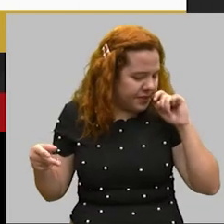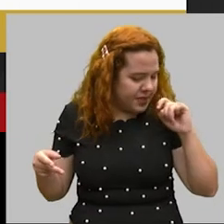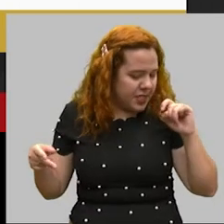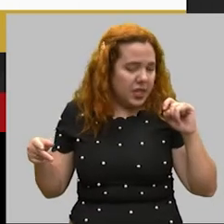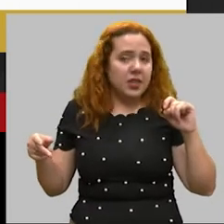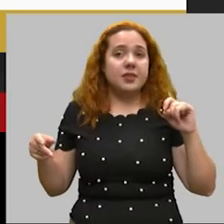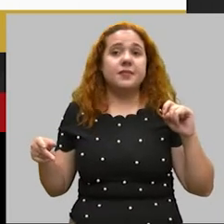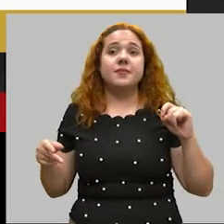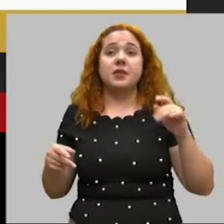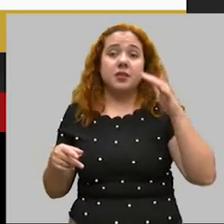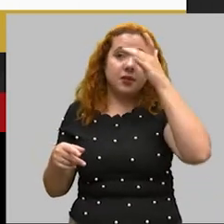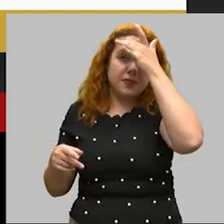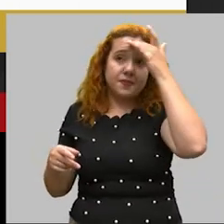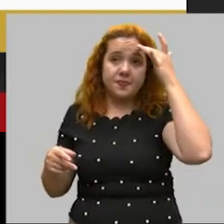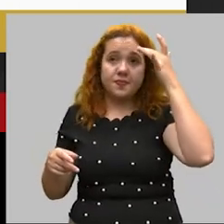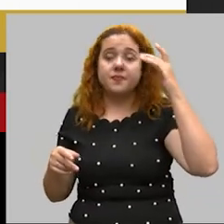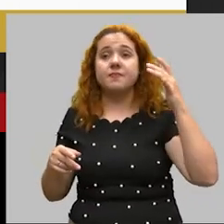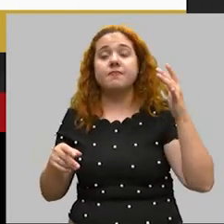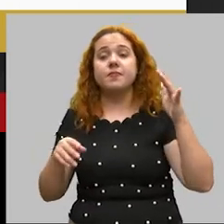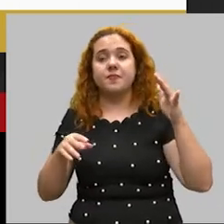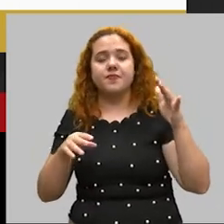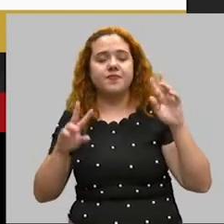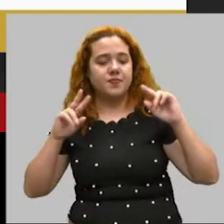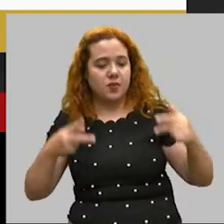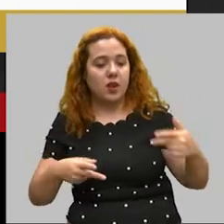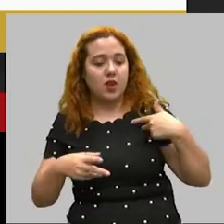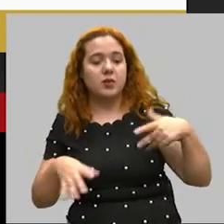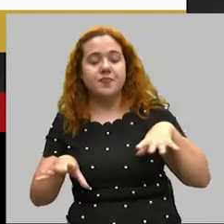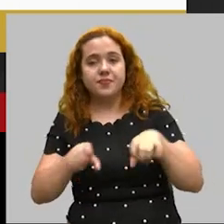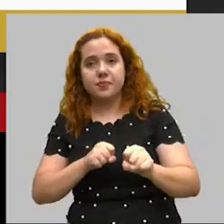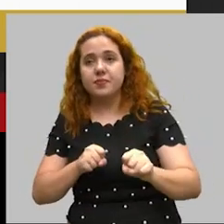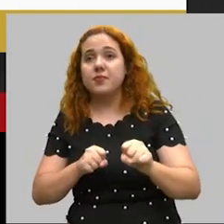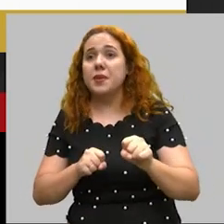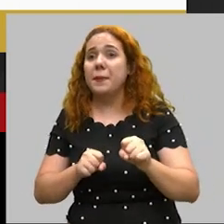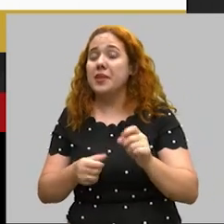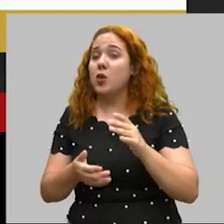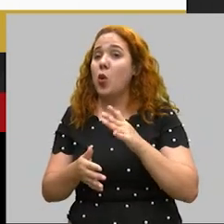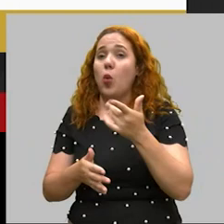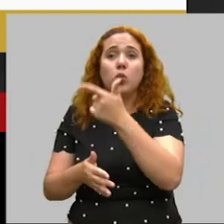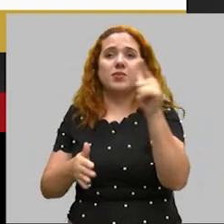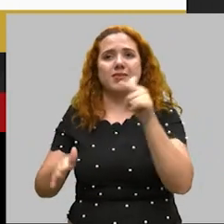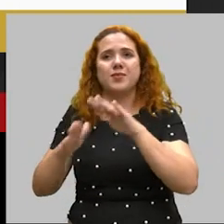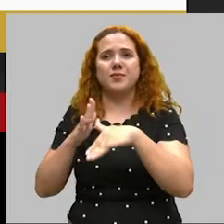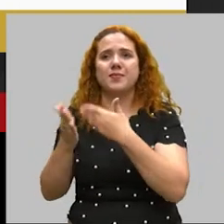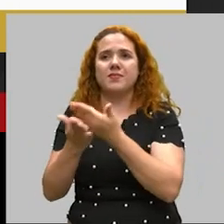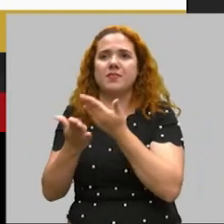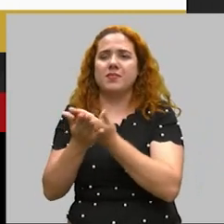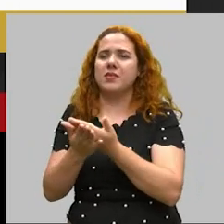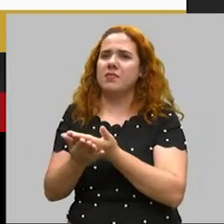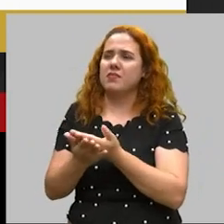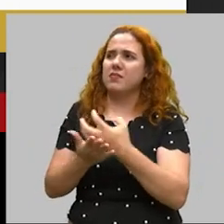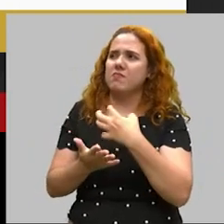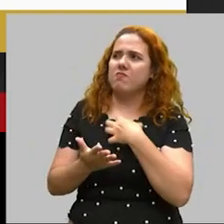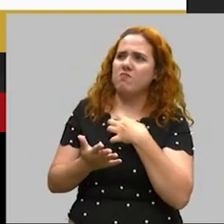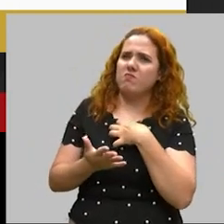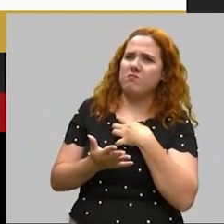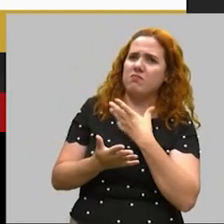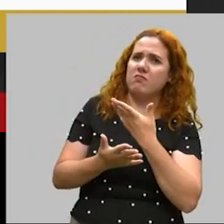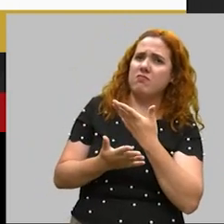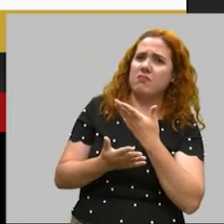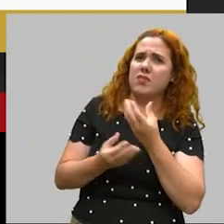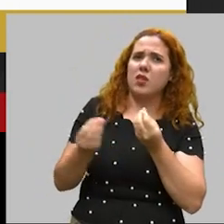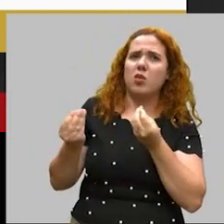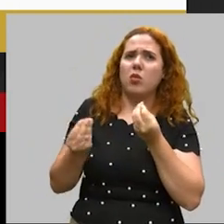mas nas outras escolas fora das efas a gente percebe eh uma desconfiança muito forte da formação por